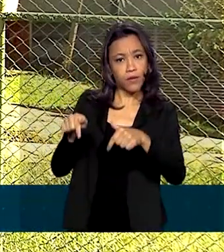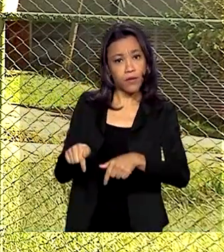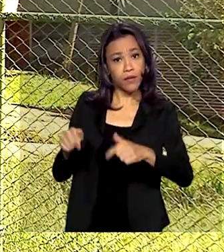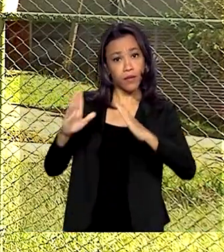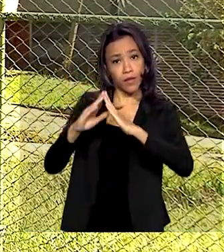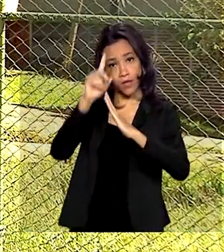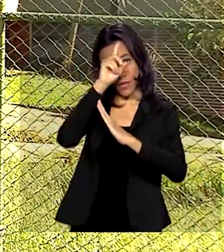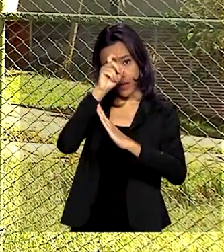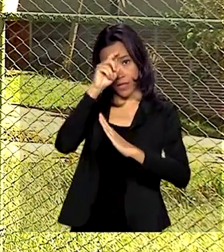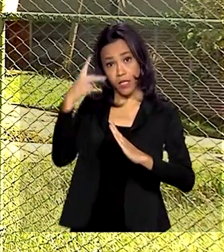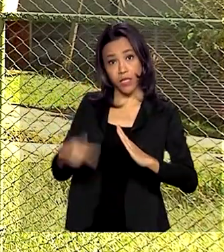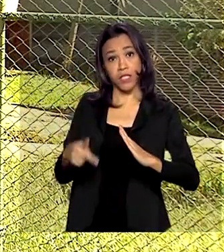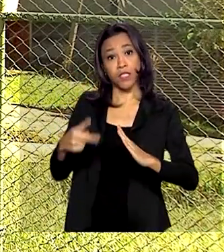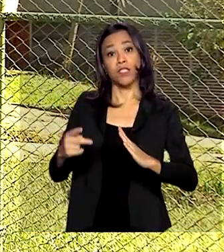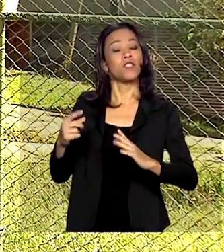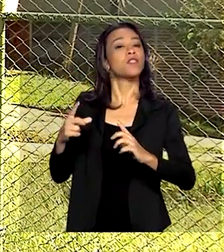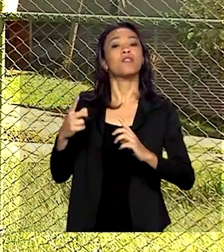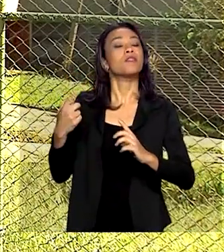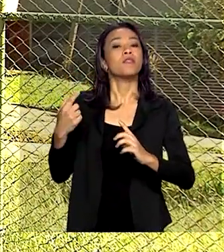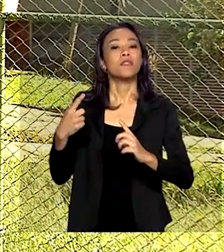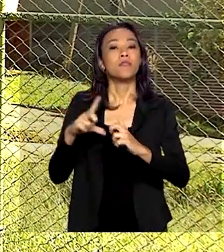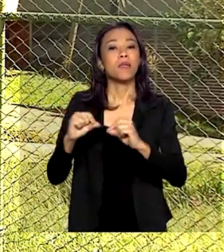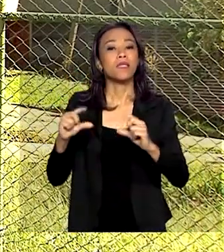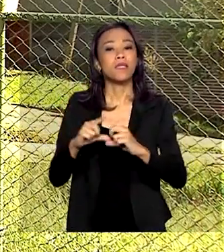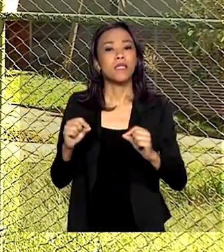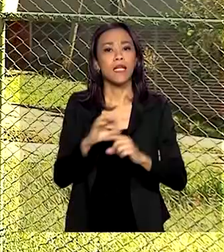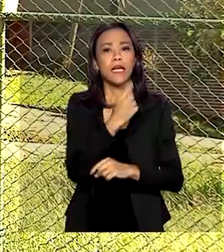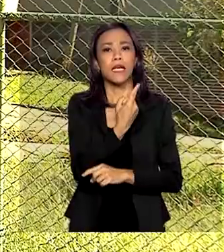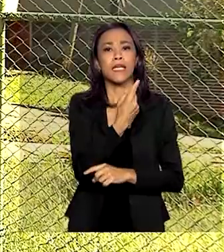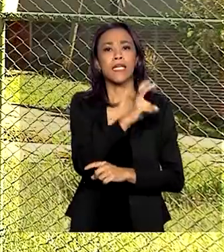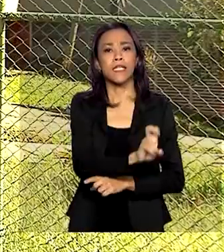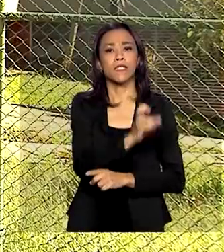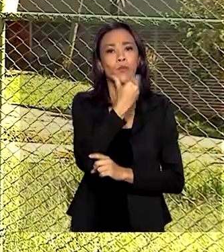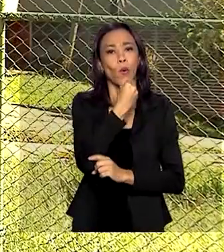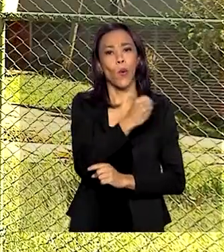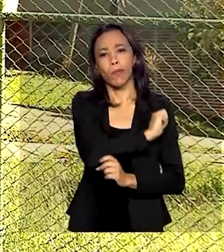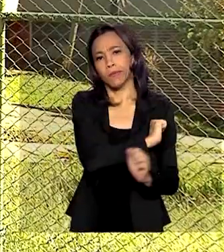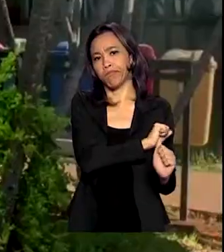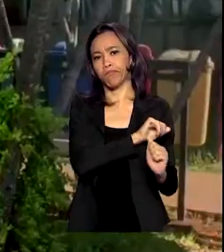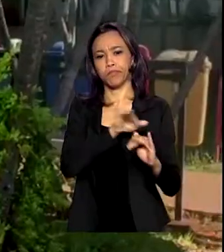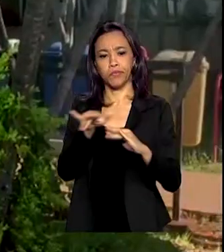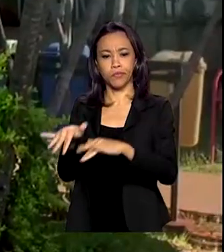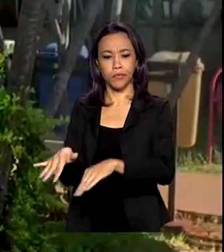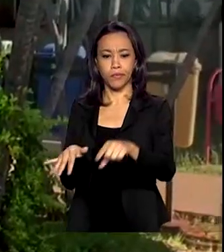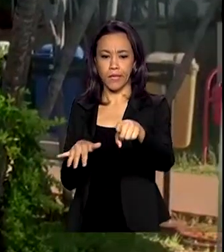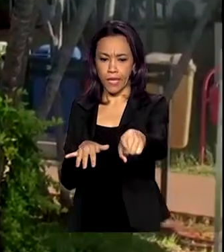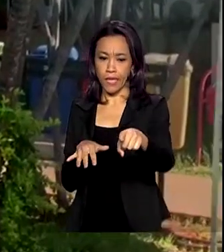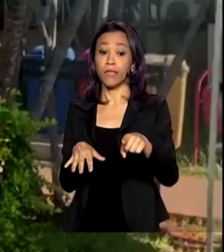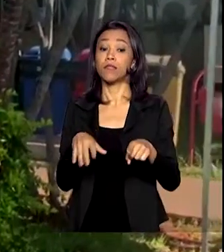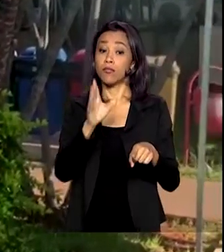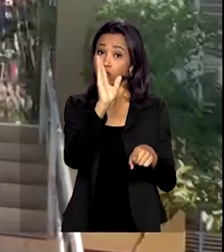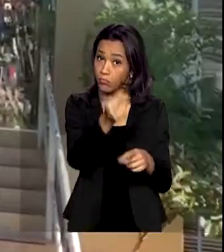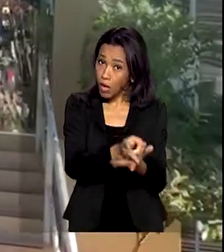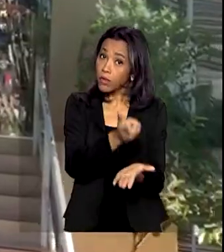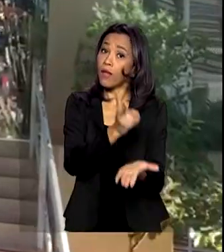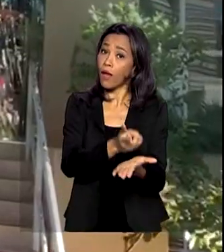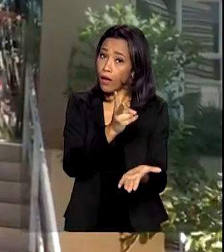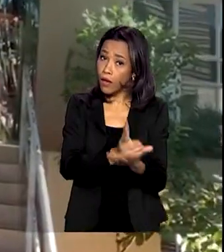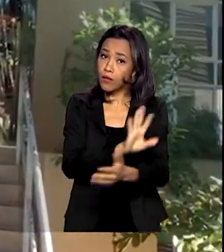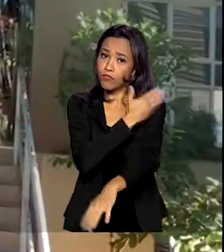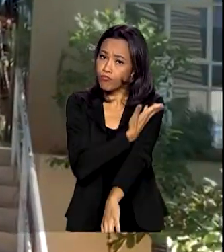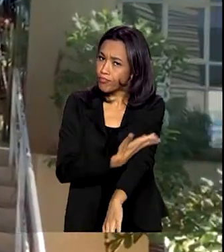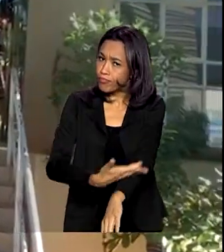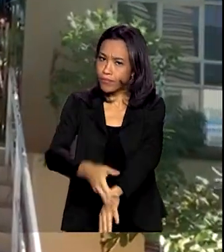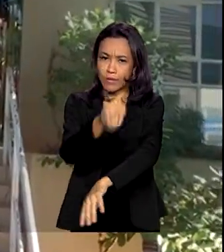Brasília. Desta vez vieram 15 homens do Batalhão da Guarda Presidencial. Na verdade, as Forças Armadas já mantêm esse movimento